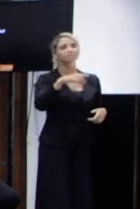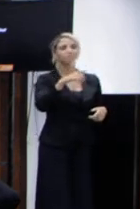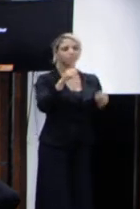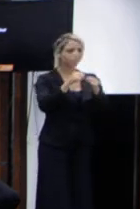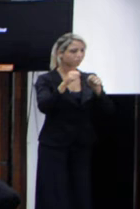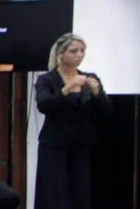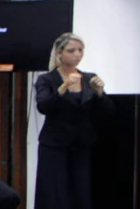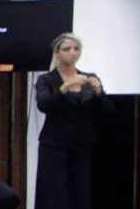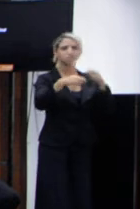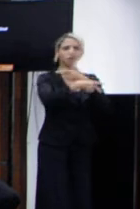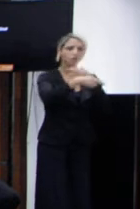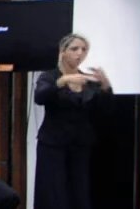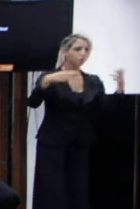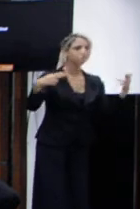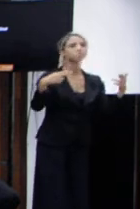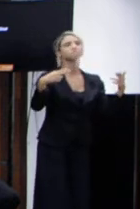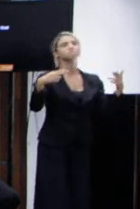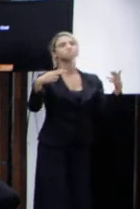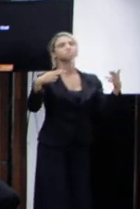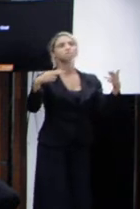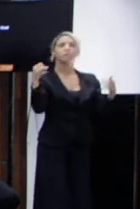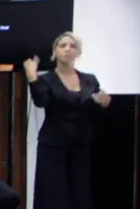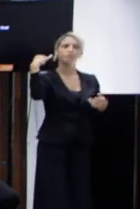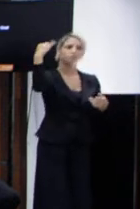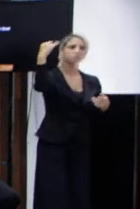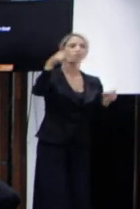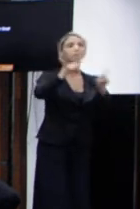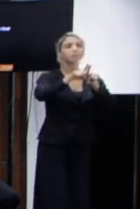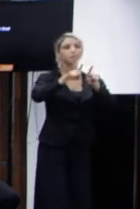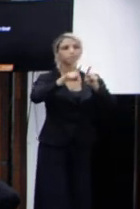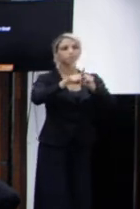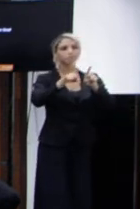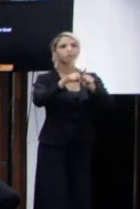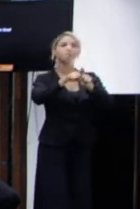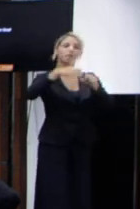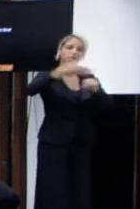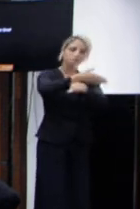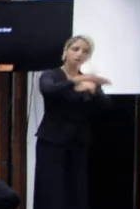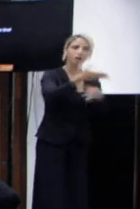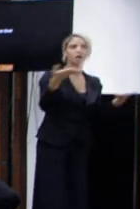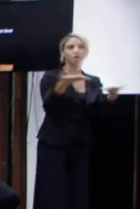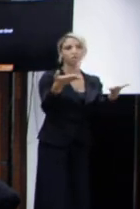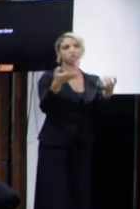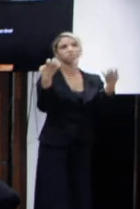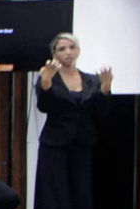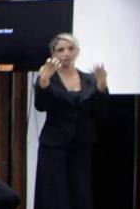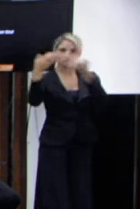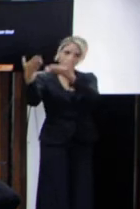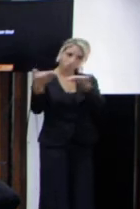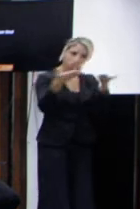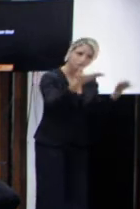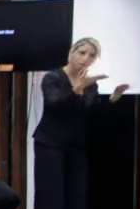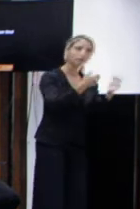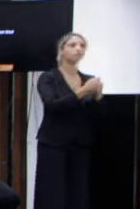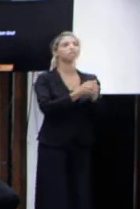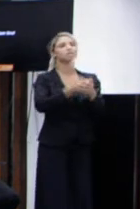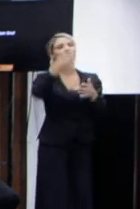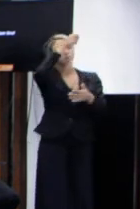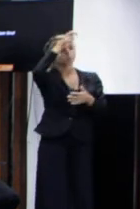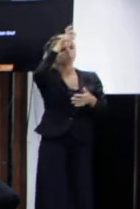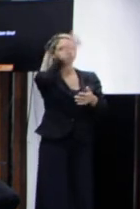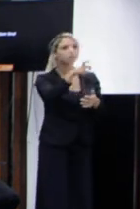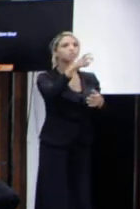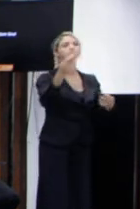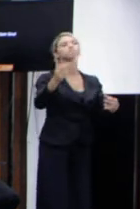Agradeço de coração. Quero abrir da tribuna convidando Vossa Excelência para que a